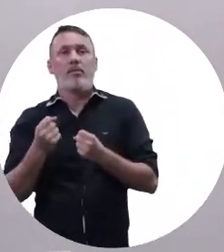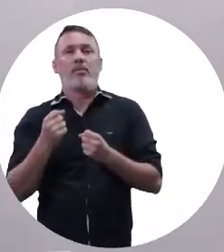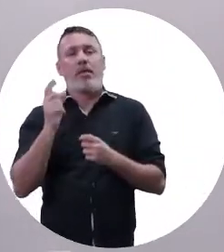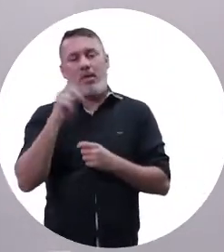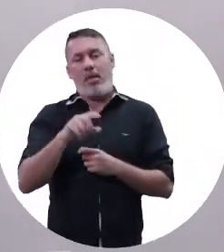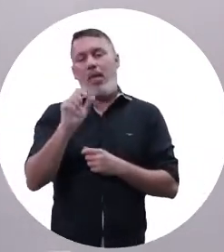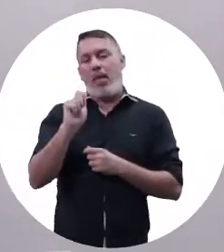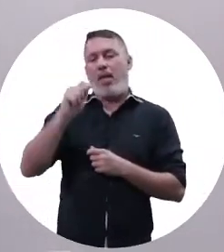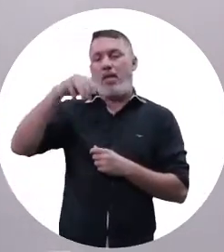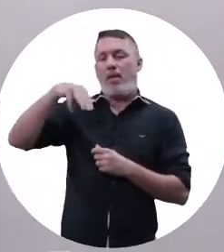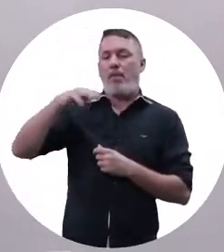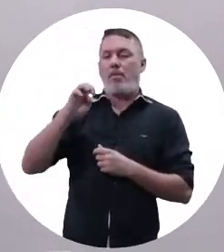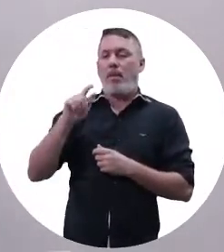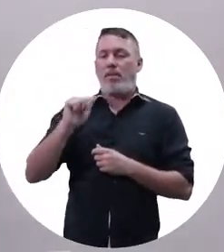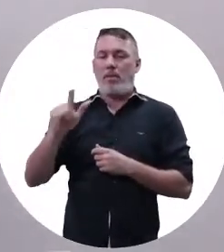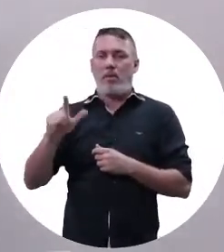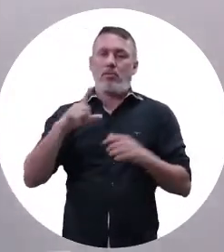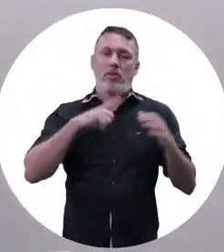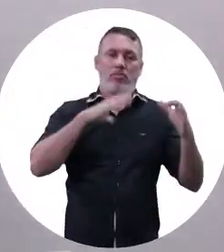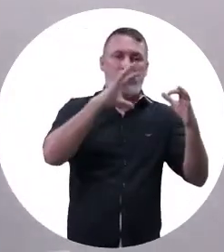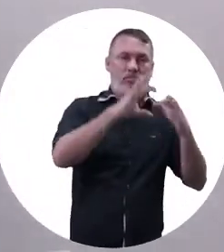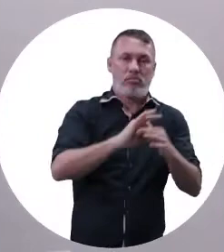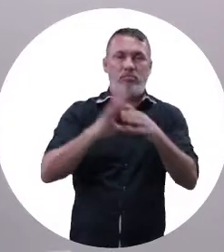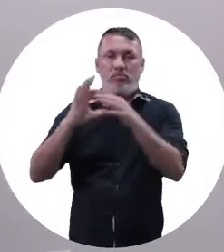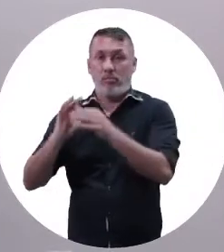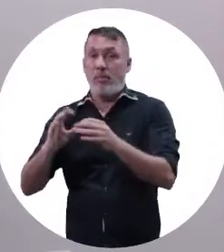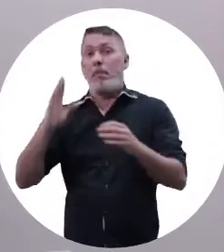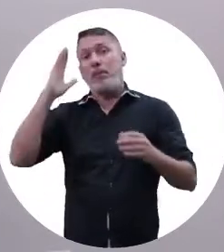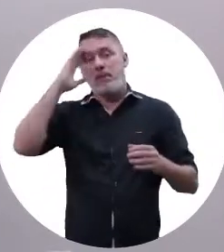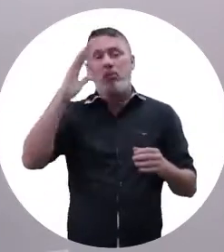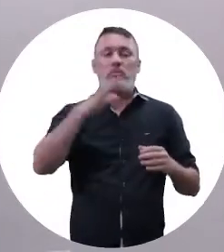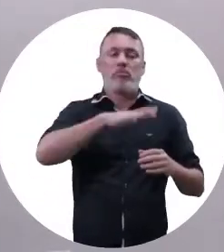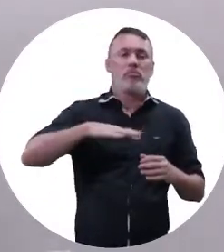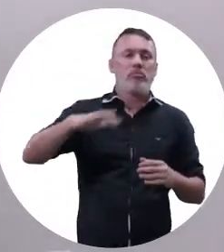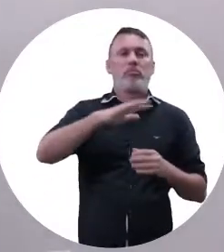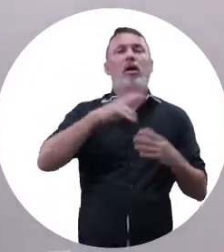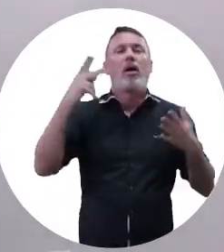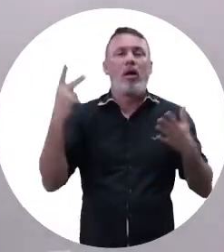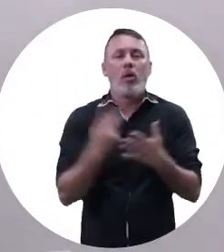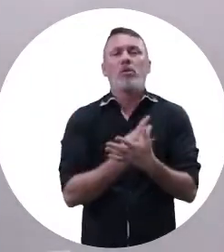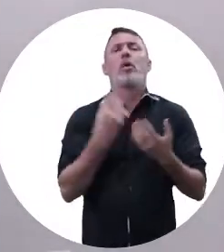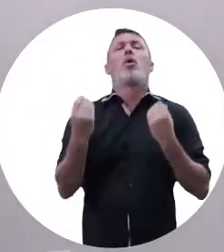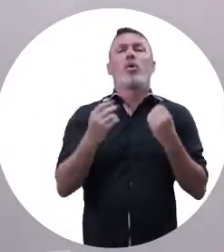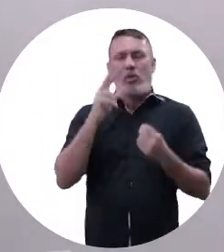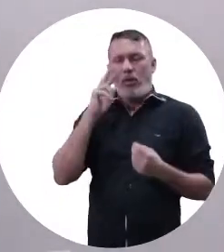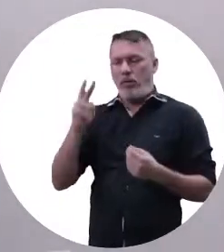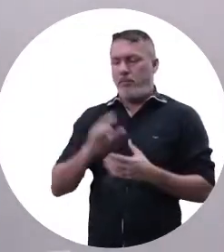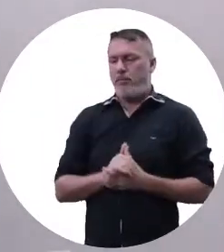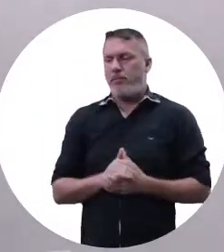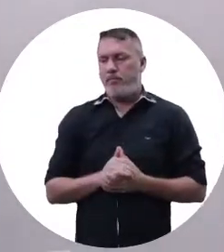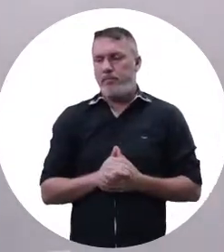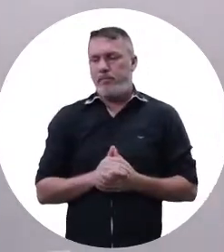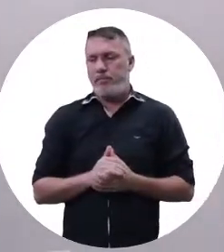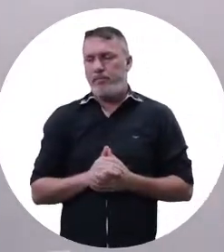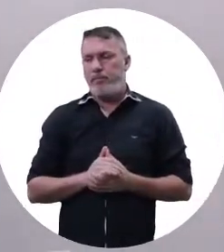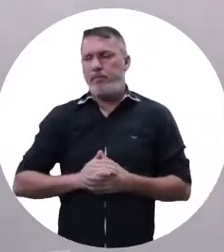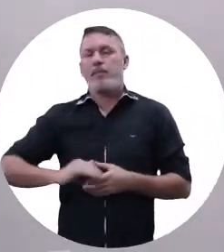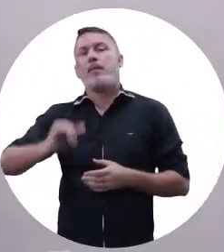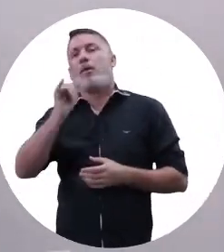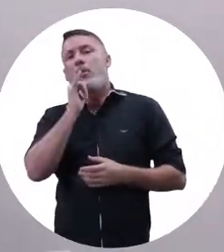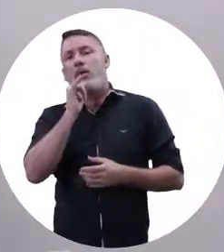os ametais. Então, a ligação iônica ocorre entre metais e ametais. Como que ela ocorre? Presta atenção. Por